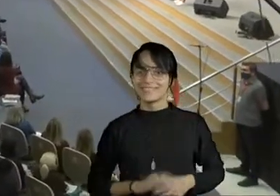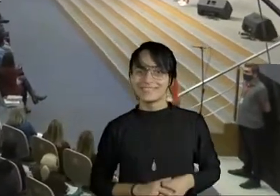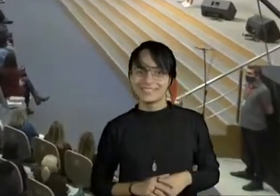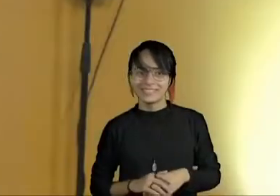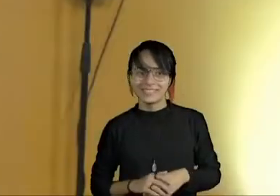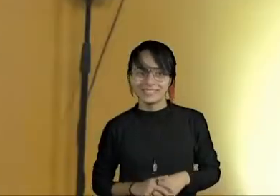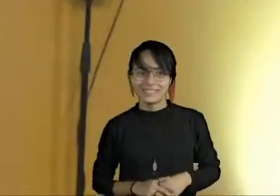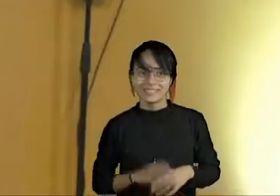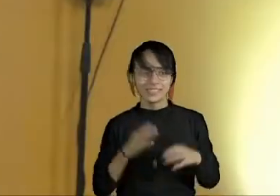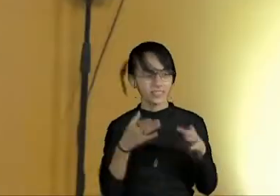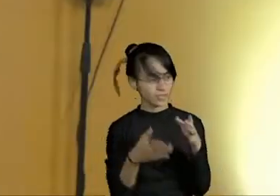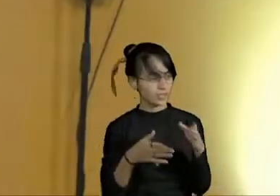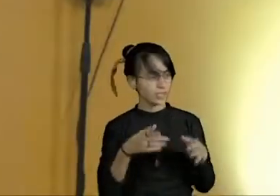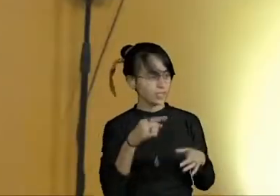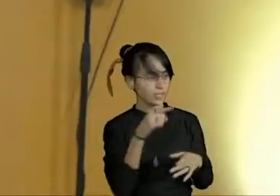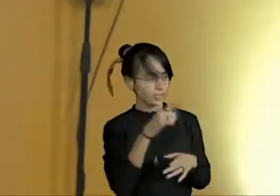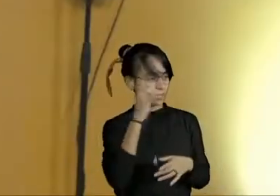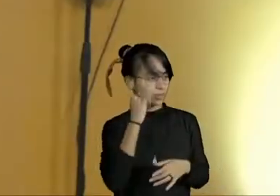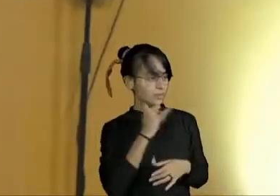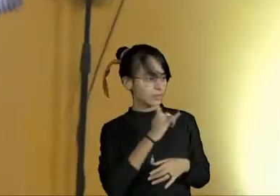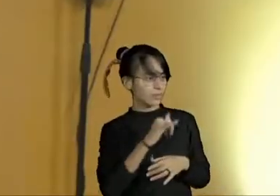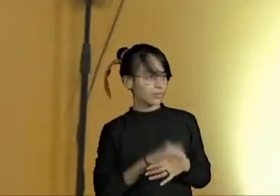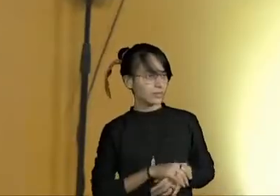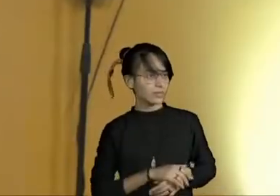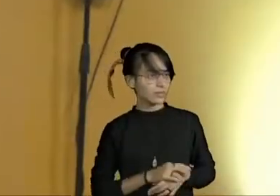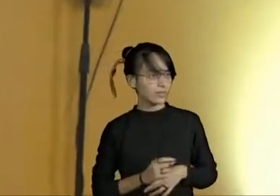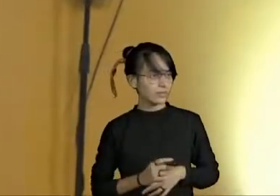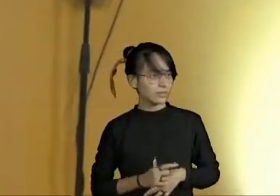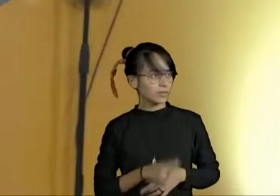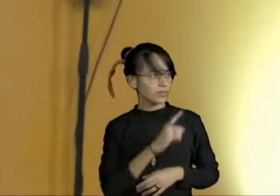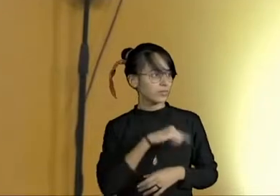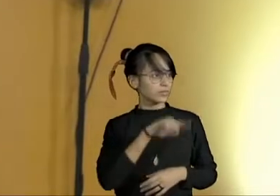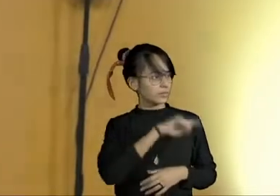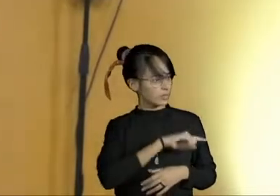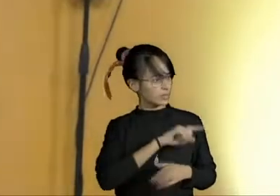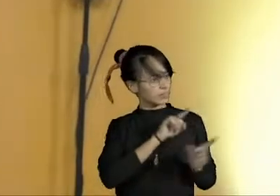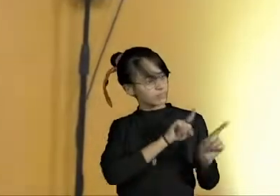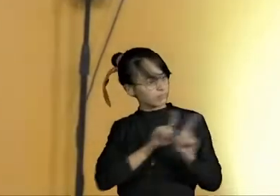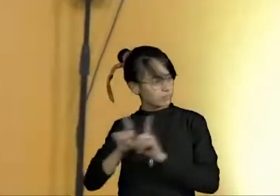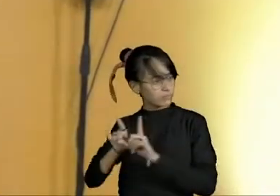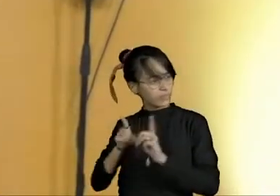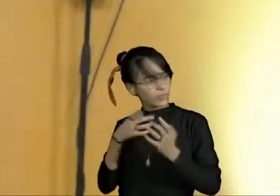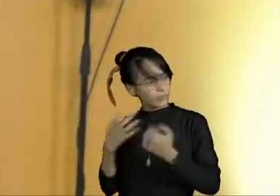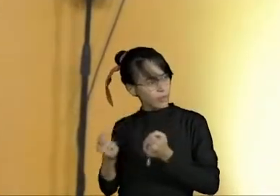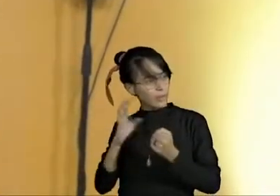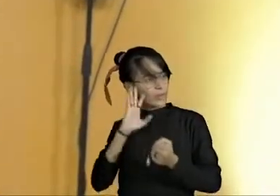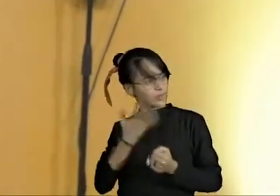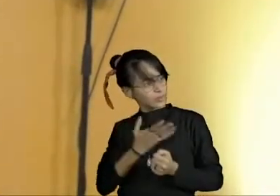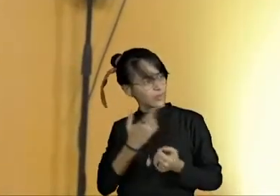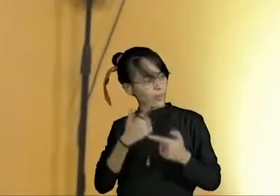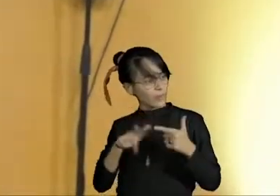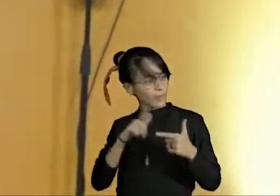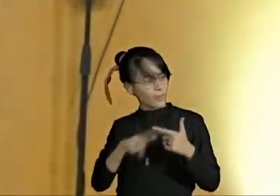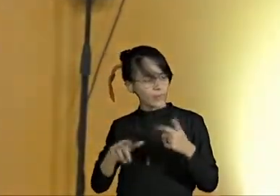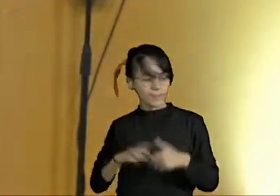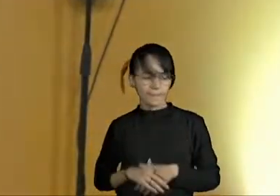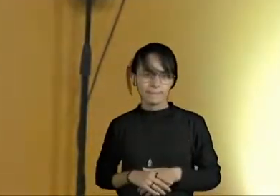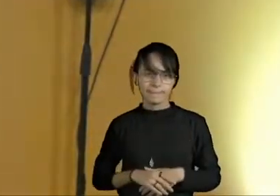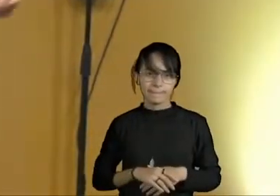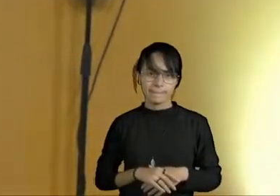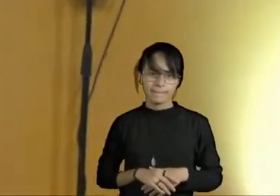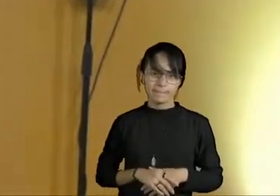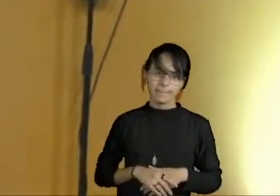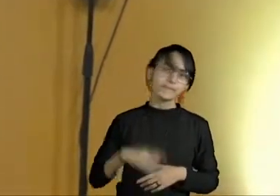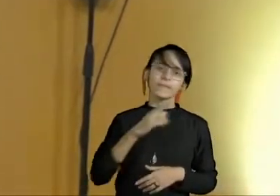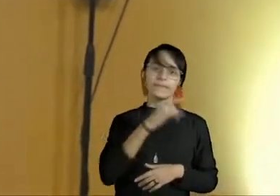para o profeta e diz, vive a tua alma que eu não vou te deixar. Enquanto você não sair daqui comigo, para quê? Para resolver esse problema. Ela faz